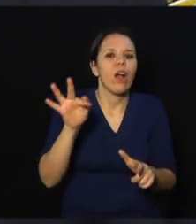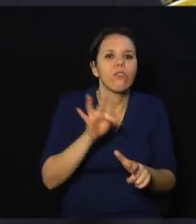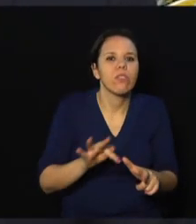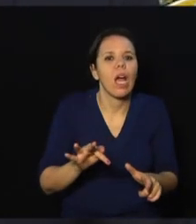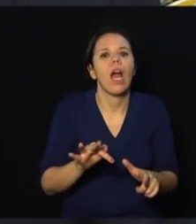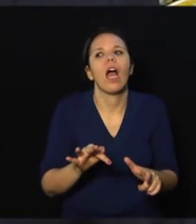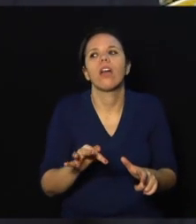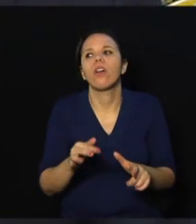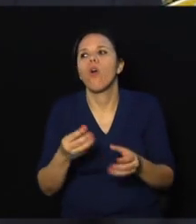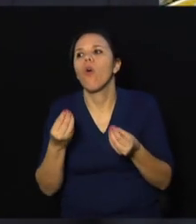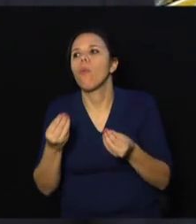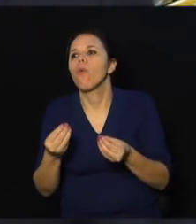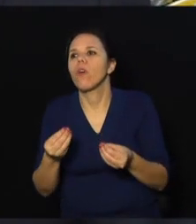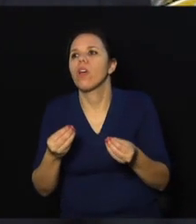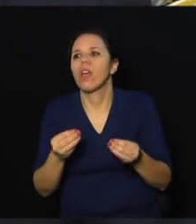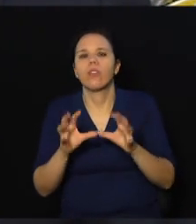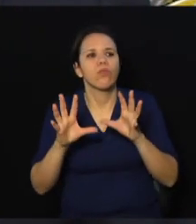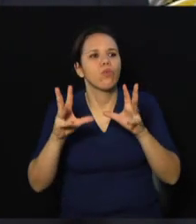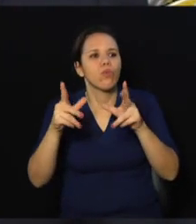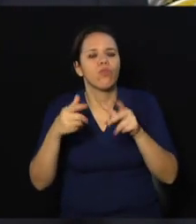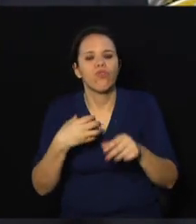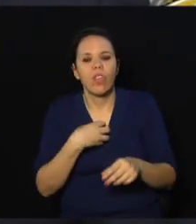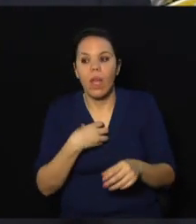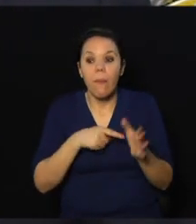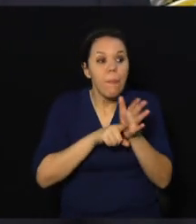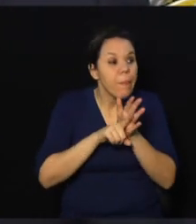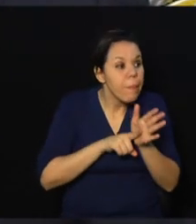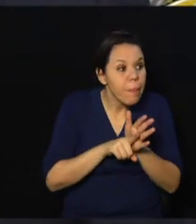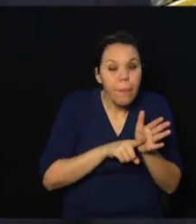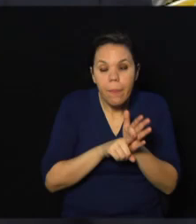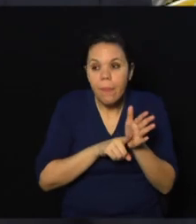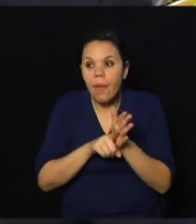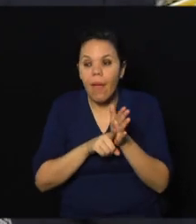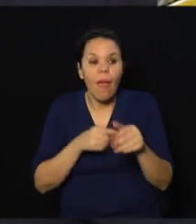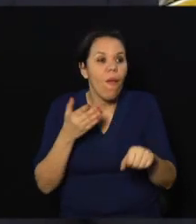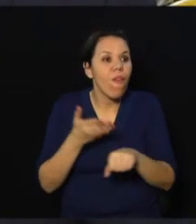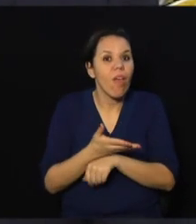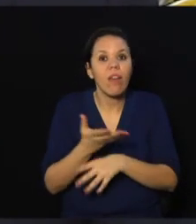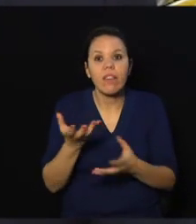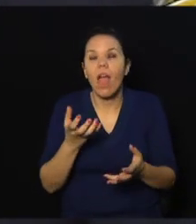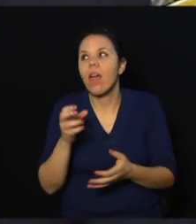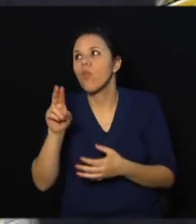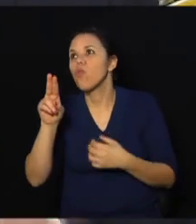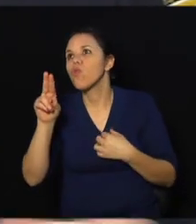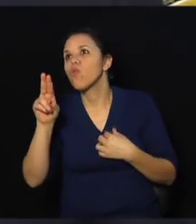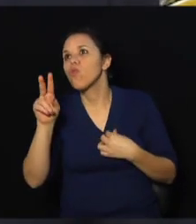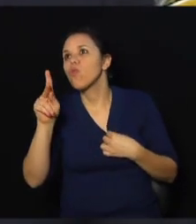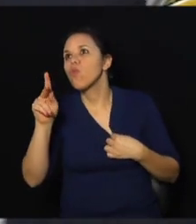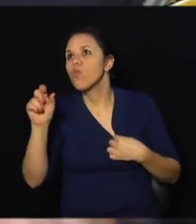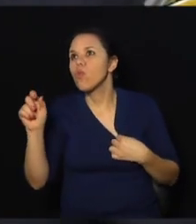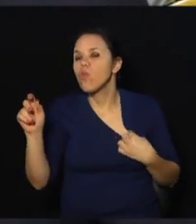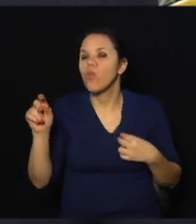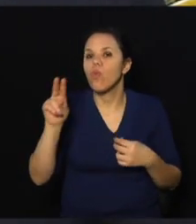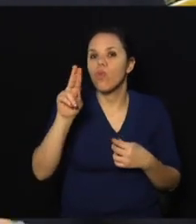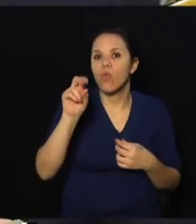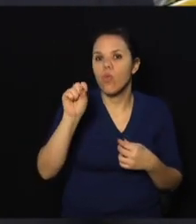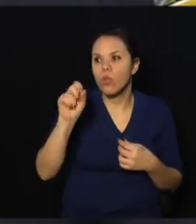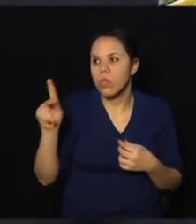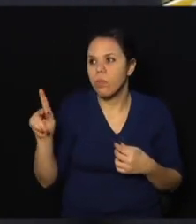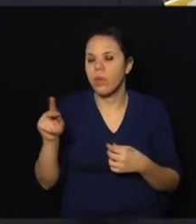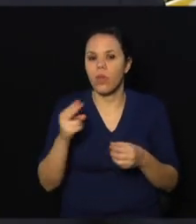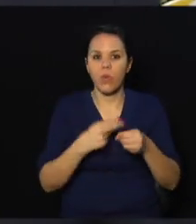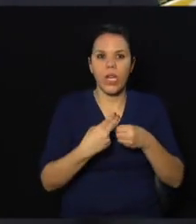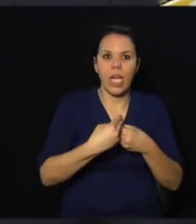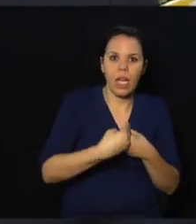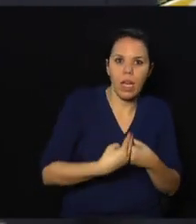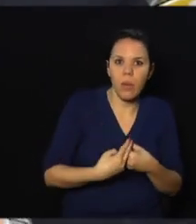quero, como é que é o campus. Então você está falando para ele pesquisar. Isso, eu quero a USP, eu quero a Unicamp, eu quero a Unesp, a Unifesp,